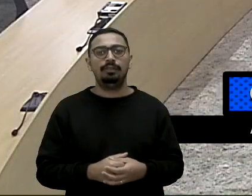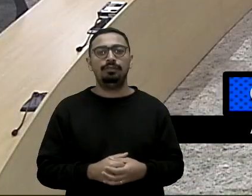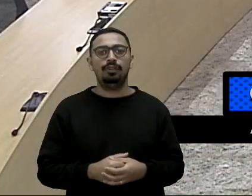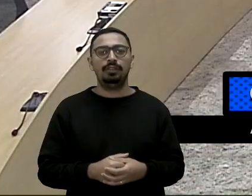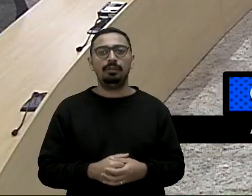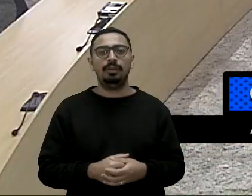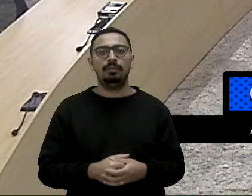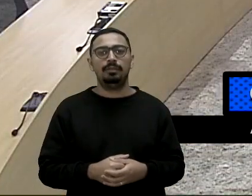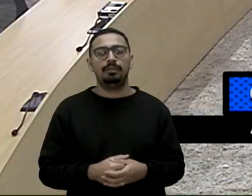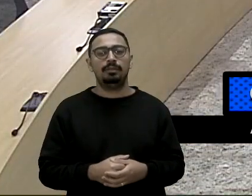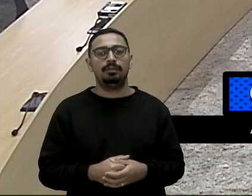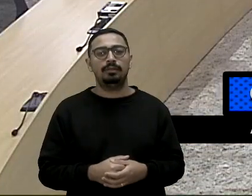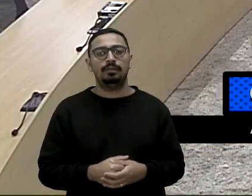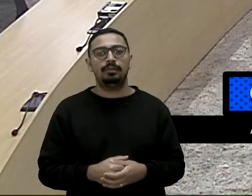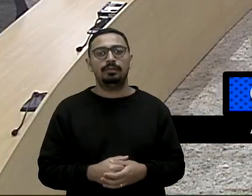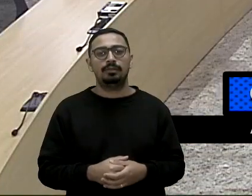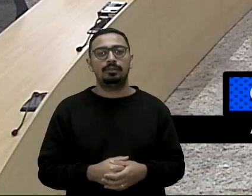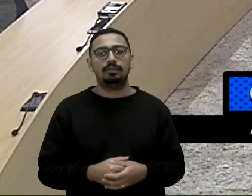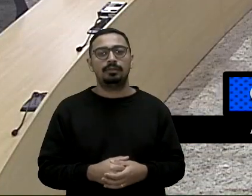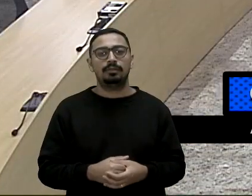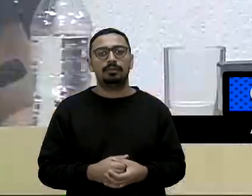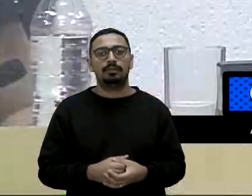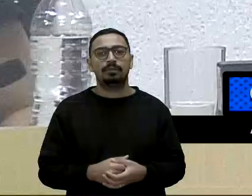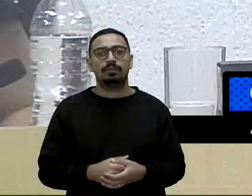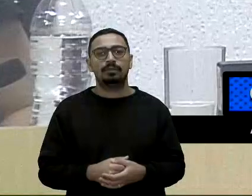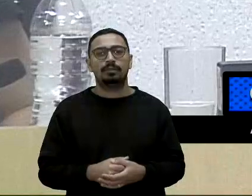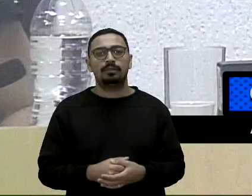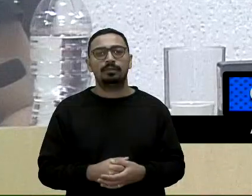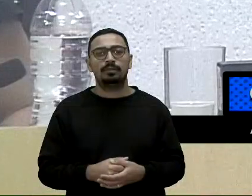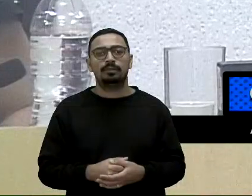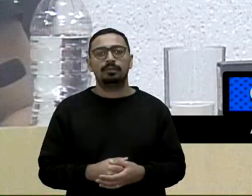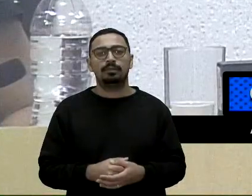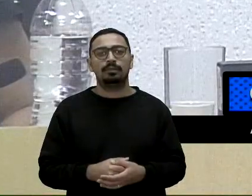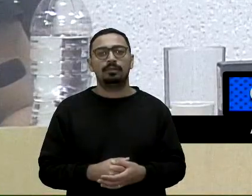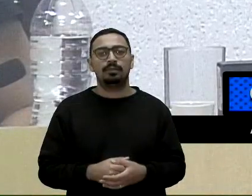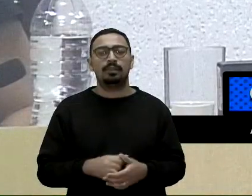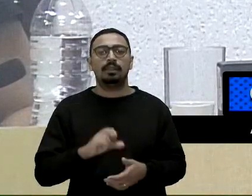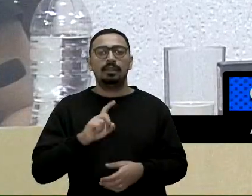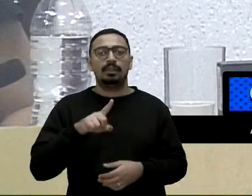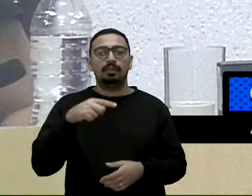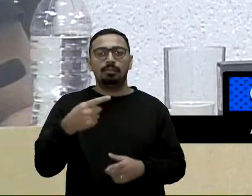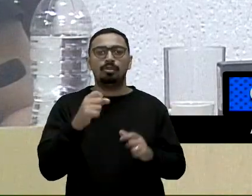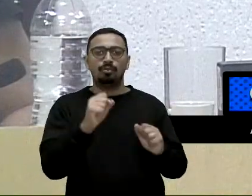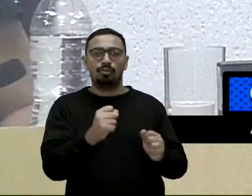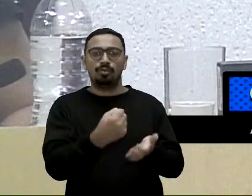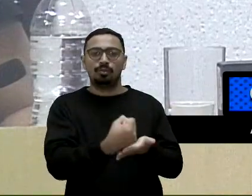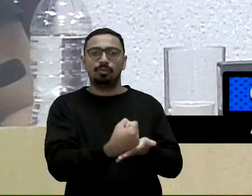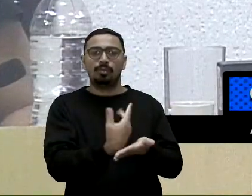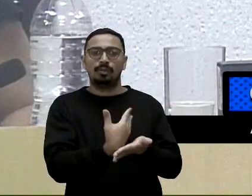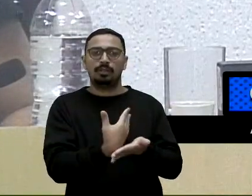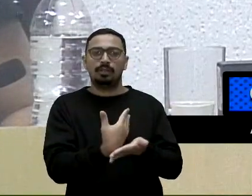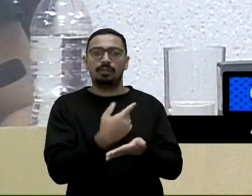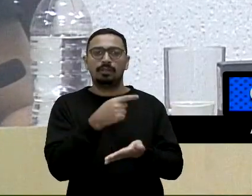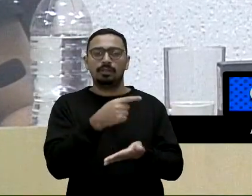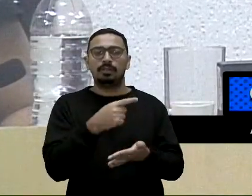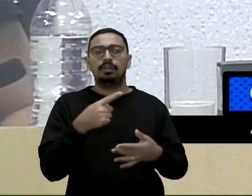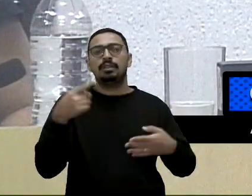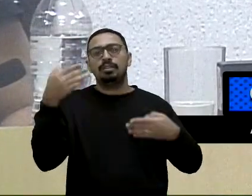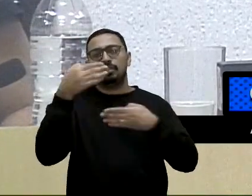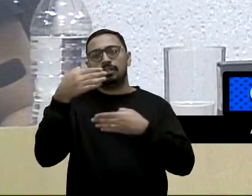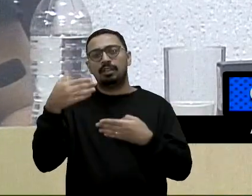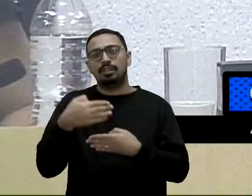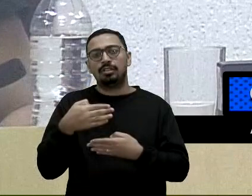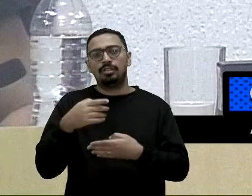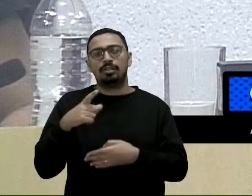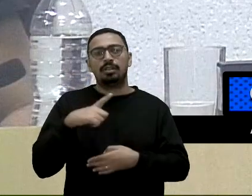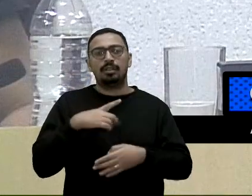obrigada. Muito obrigada, Michele. Importante esses dados. Depois, se você puder, inclusive, enviar esse slide para a gente, para que a gente possa